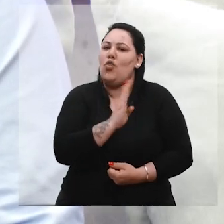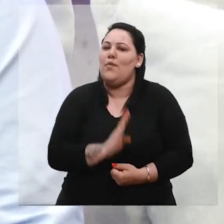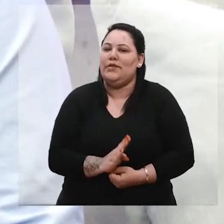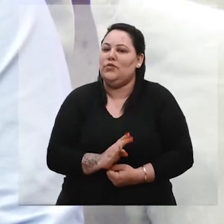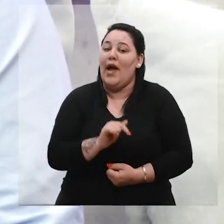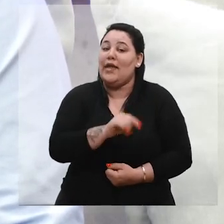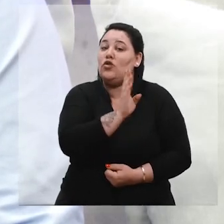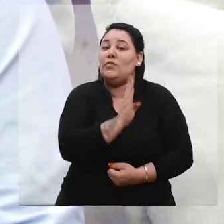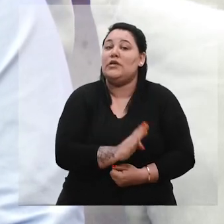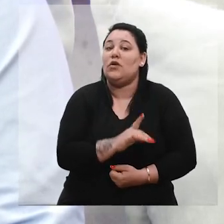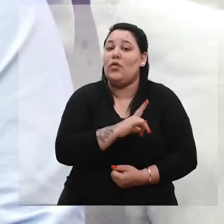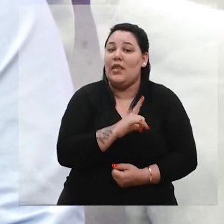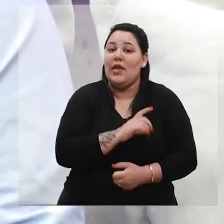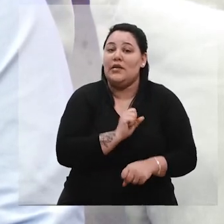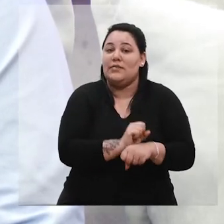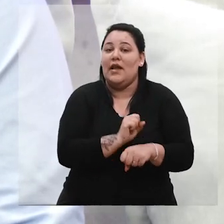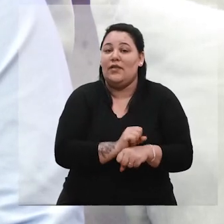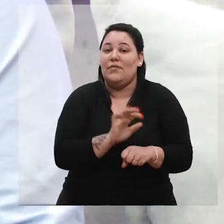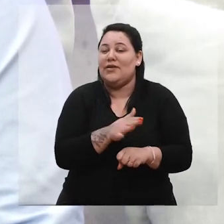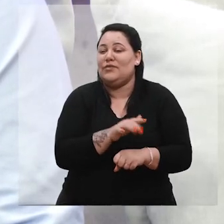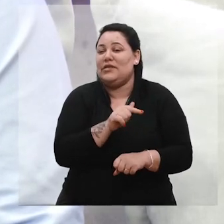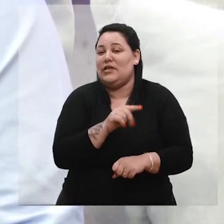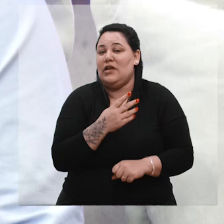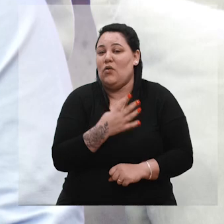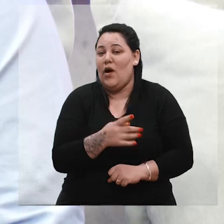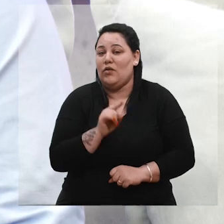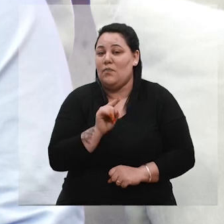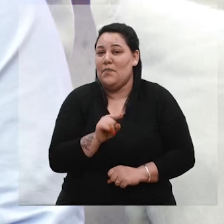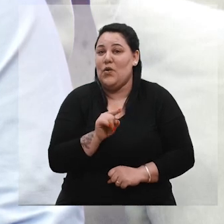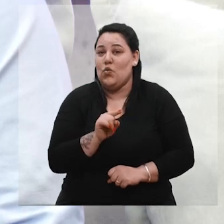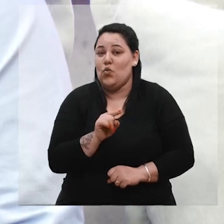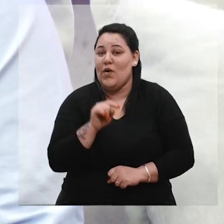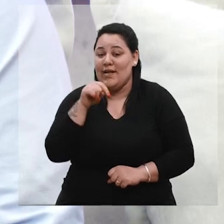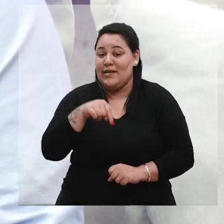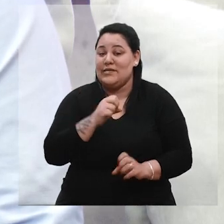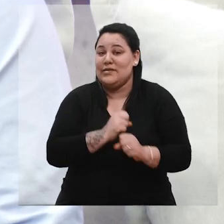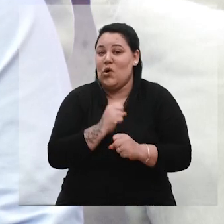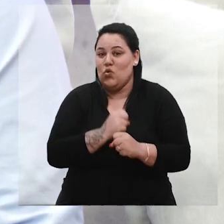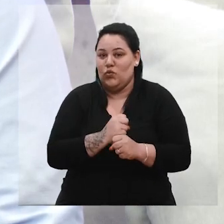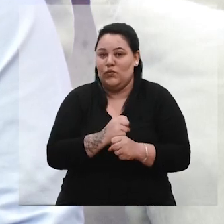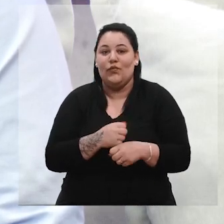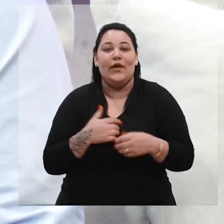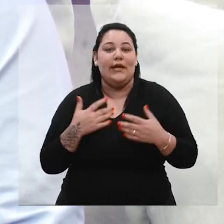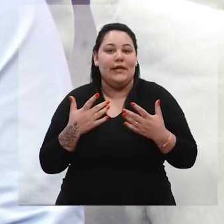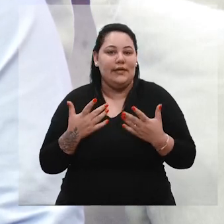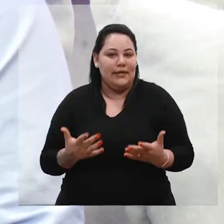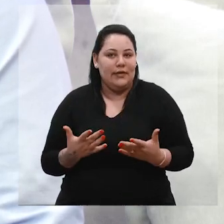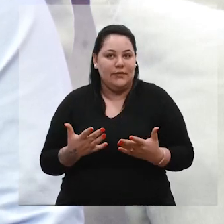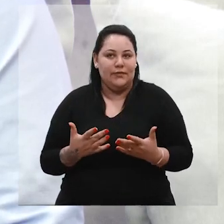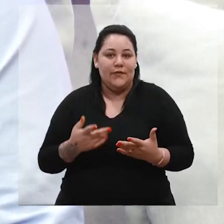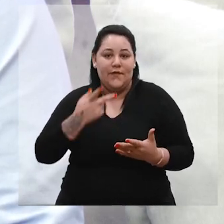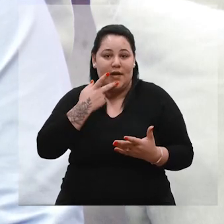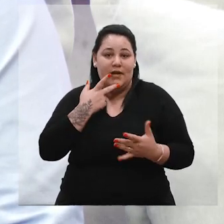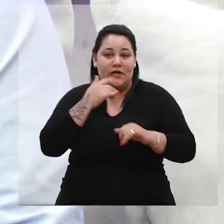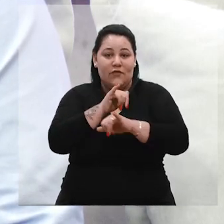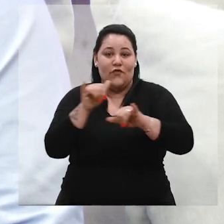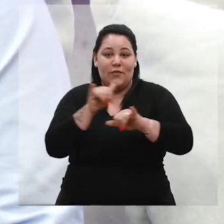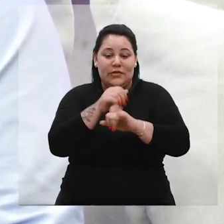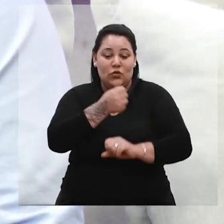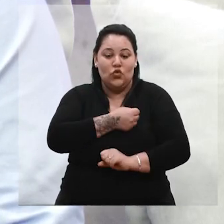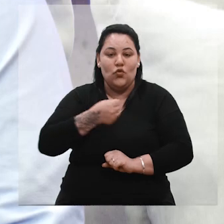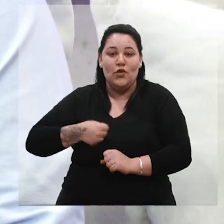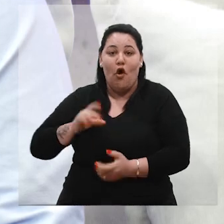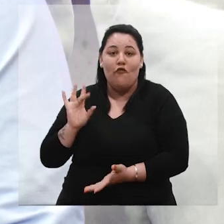Então, no Brasil, são esperados 74 mil casos neste ano, né? Então, trazendo dados